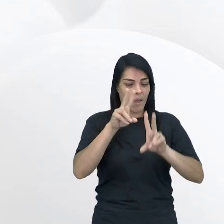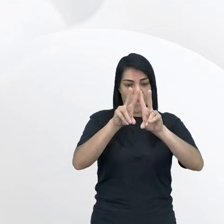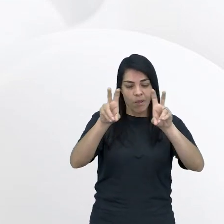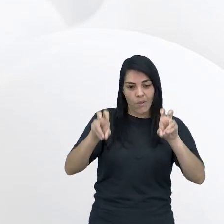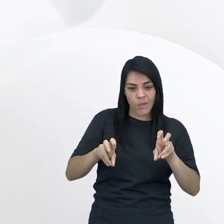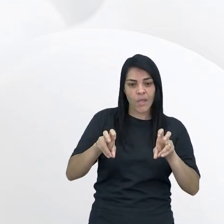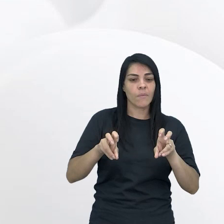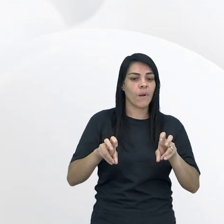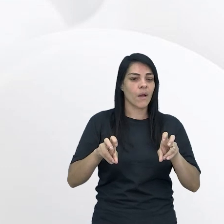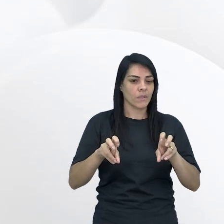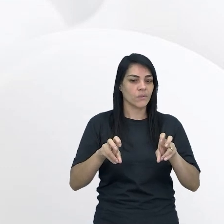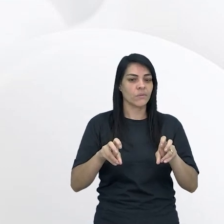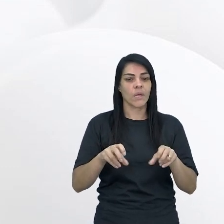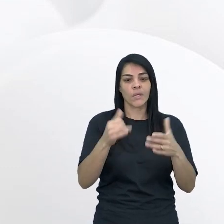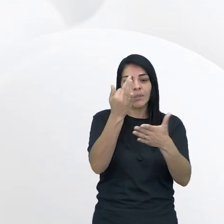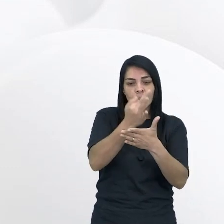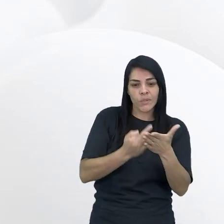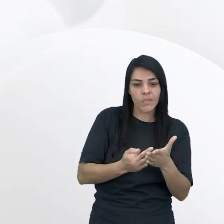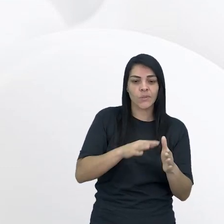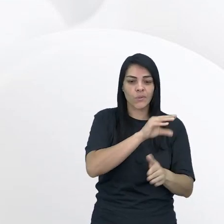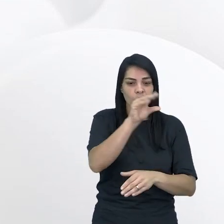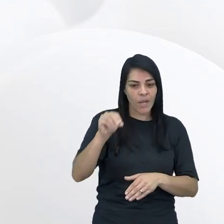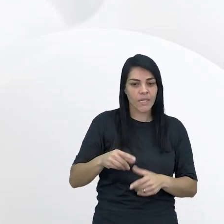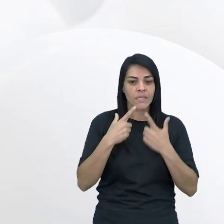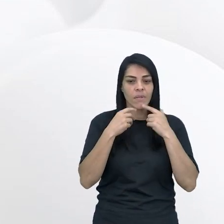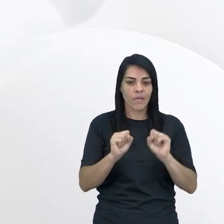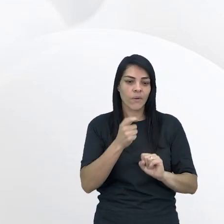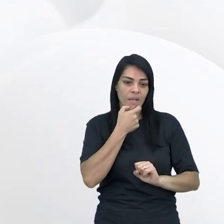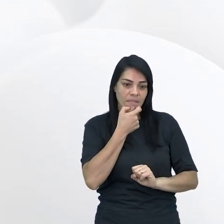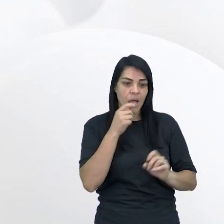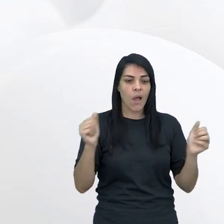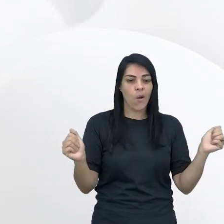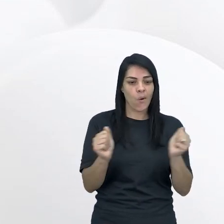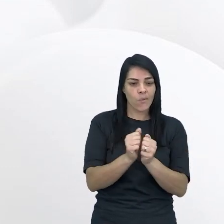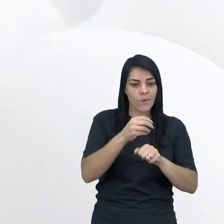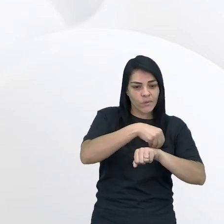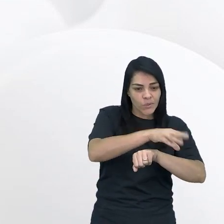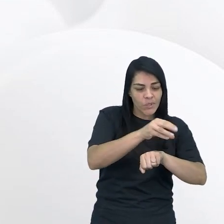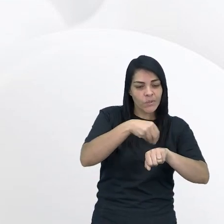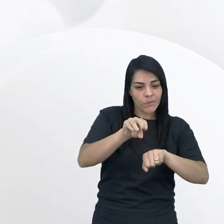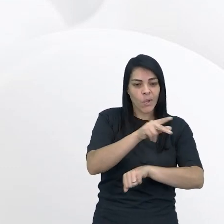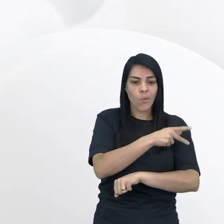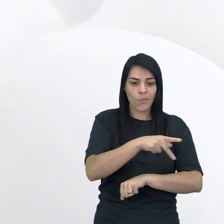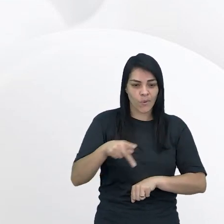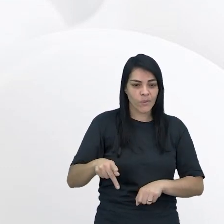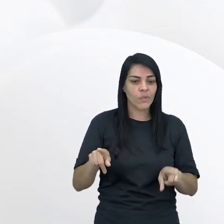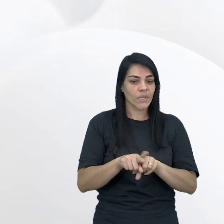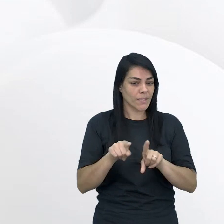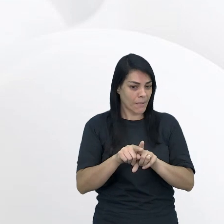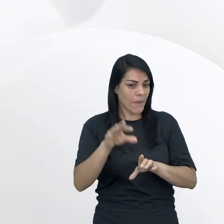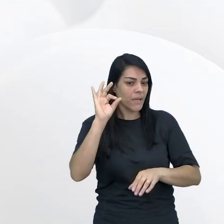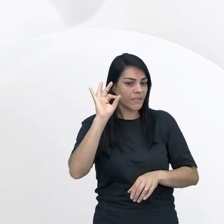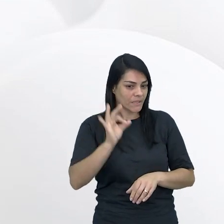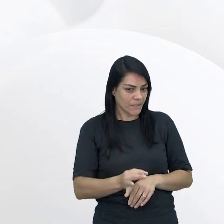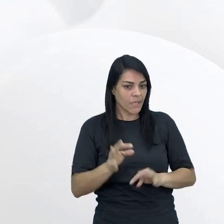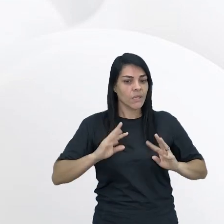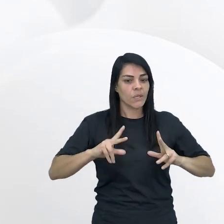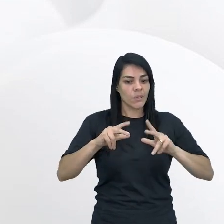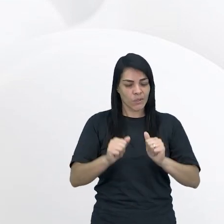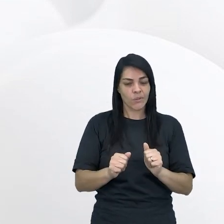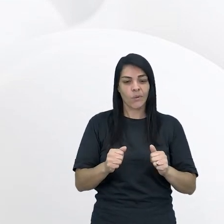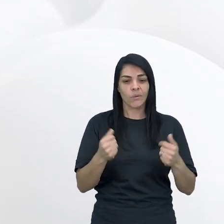ano o tema, assunto em textos orais de língua inglesa com mediação do professor, considerando a